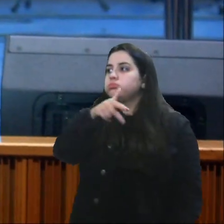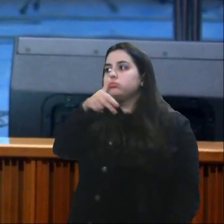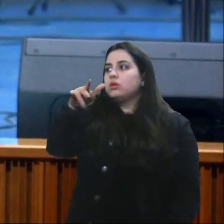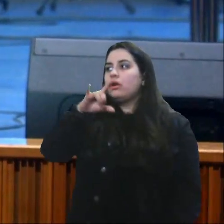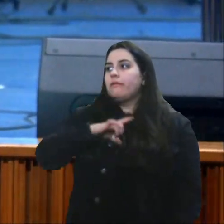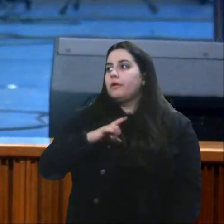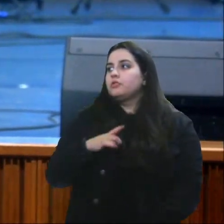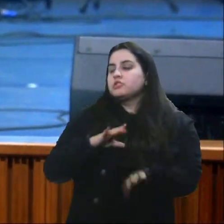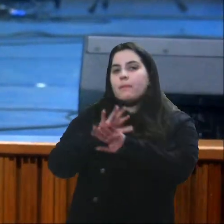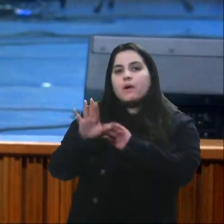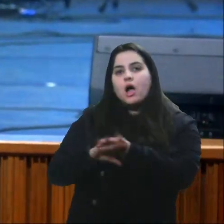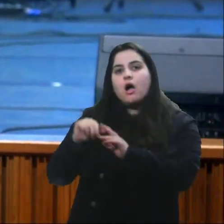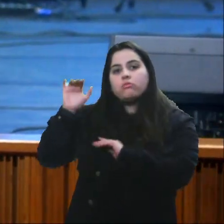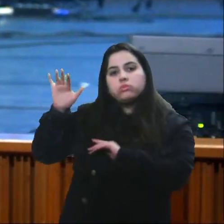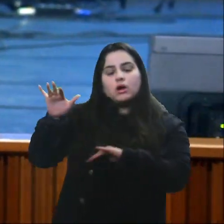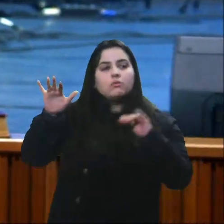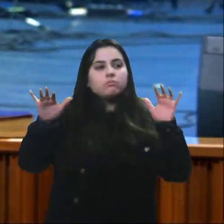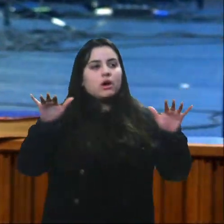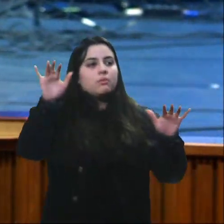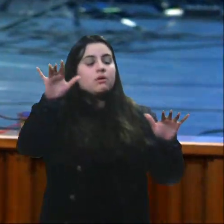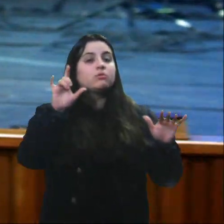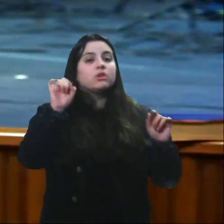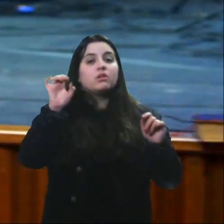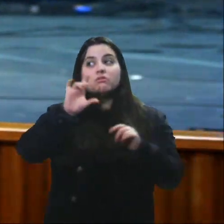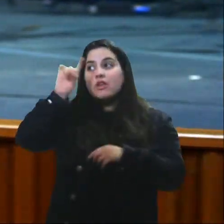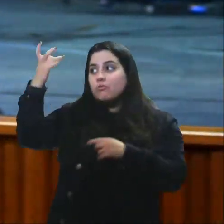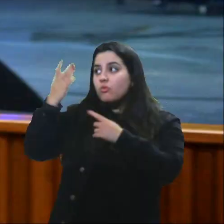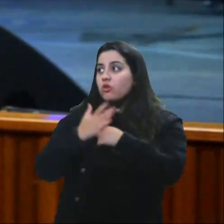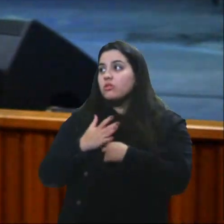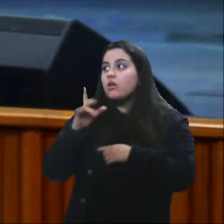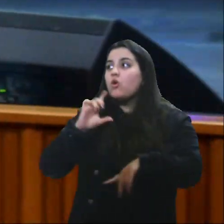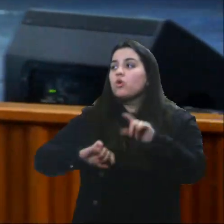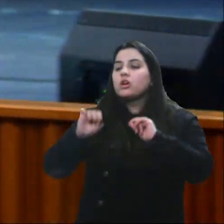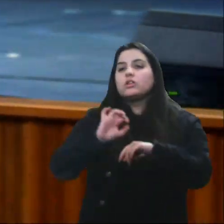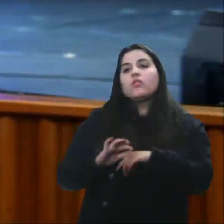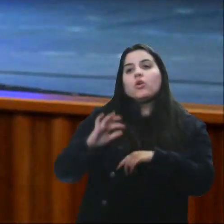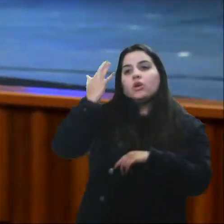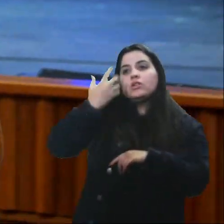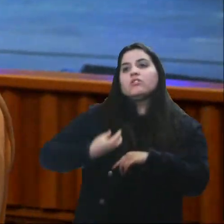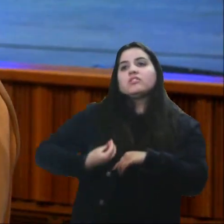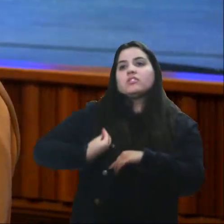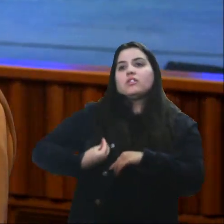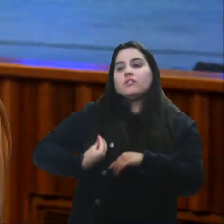pessoas, Deus ia mostrando para mim o que estava acontecendo na vida delas.